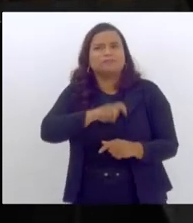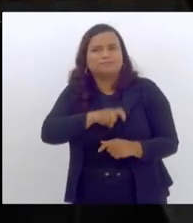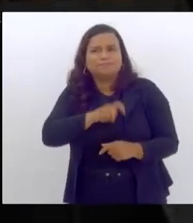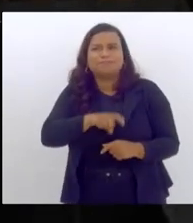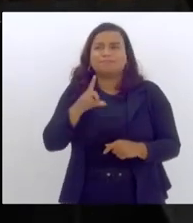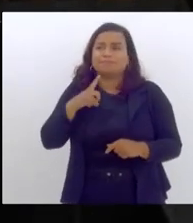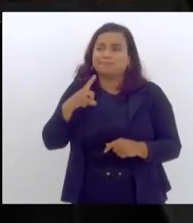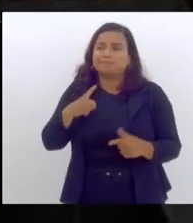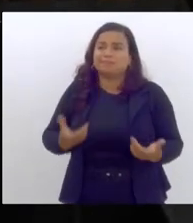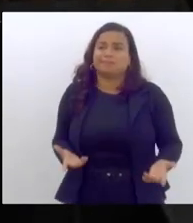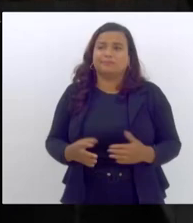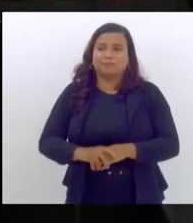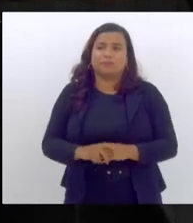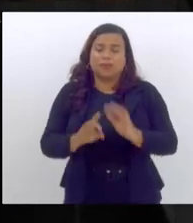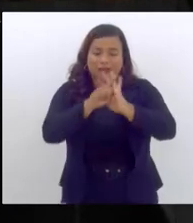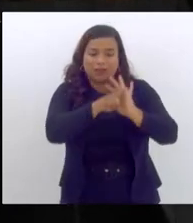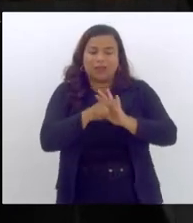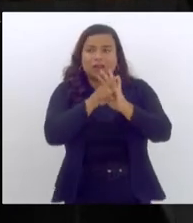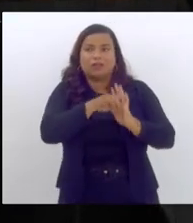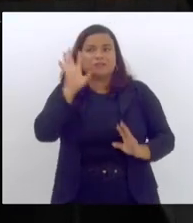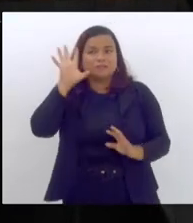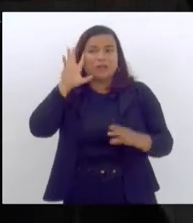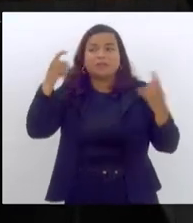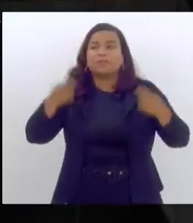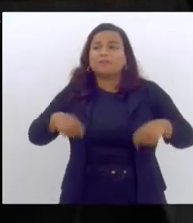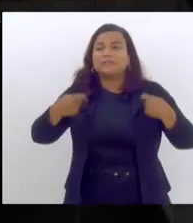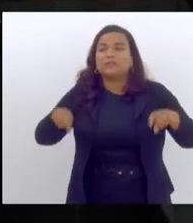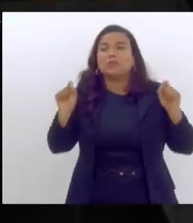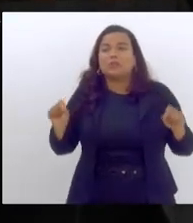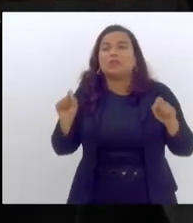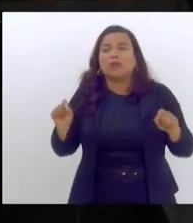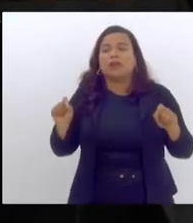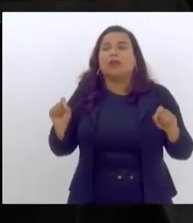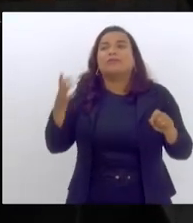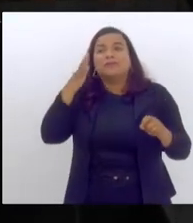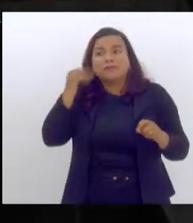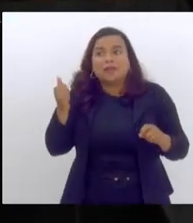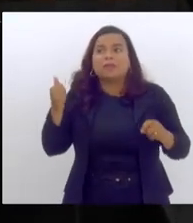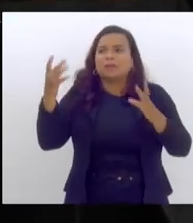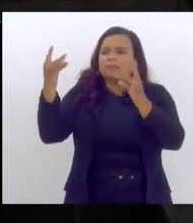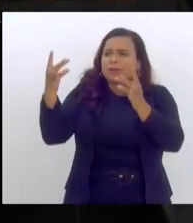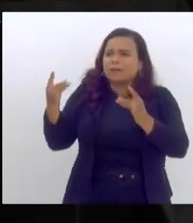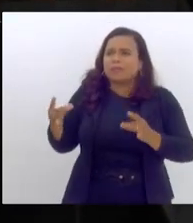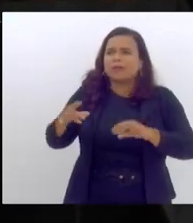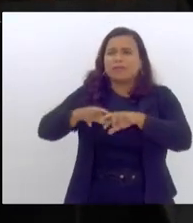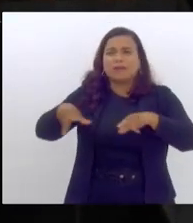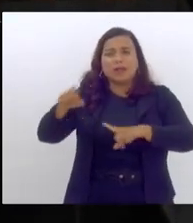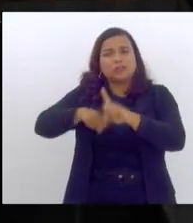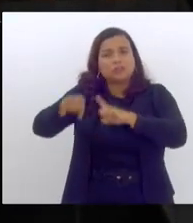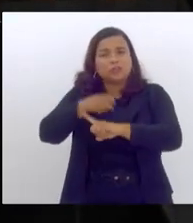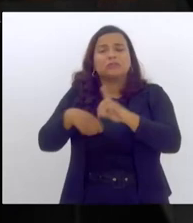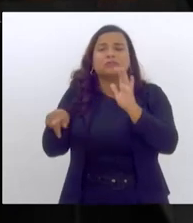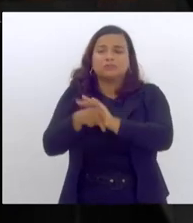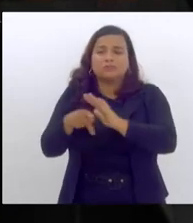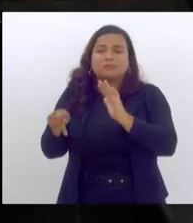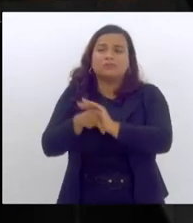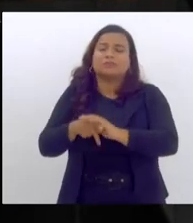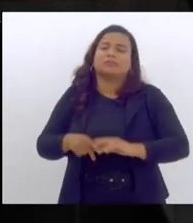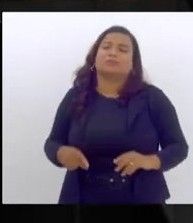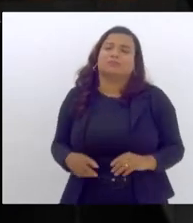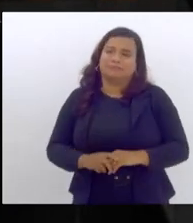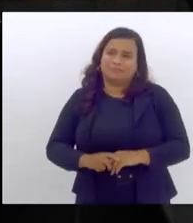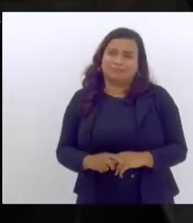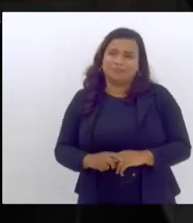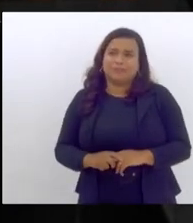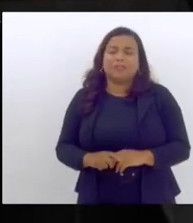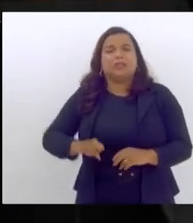Essas análises têm que considerar outros fatores e sociais. Não é só uma